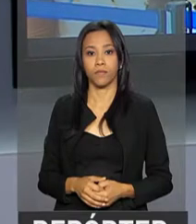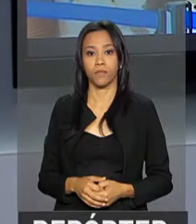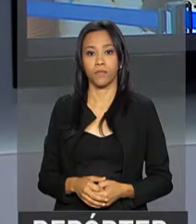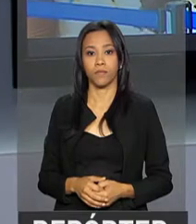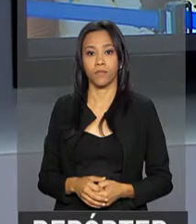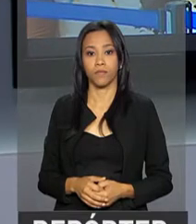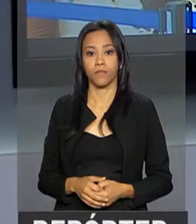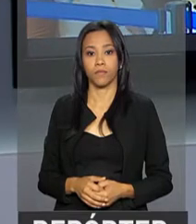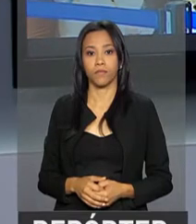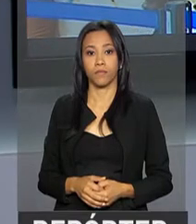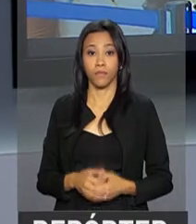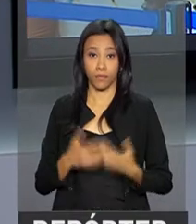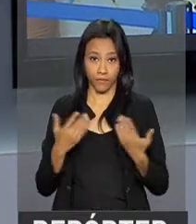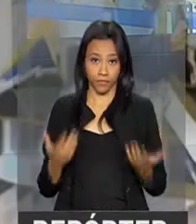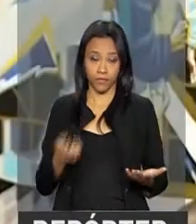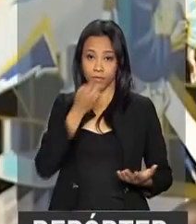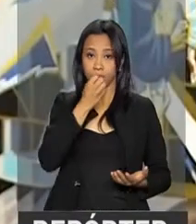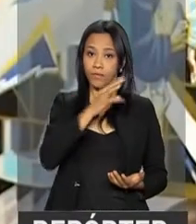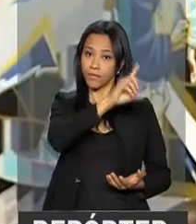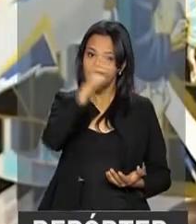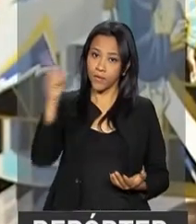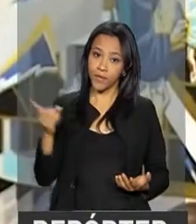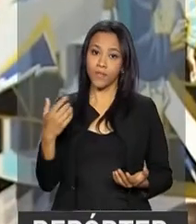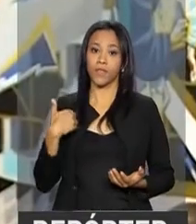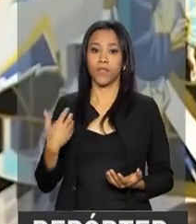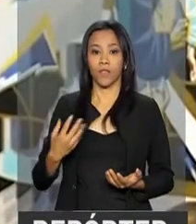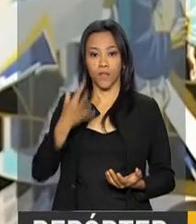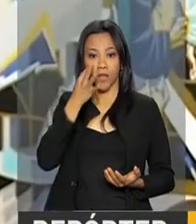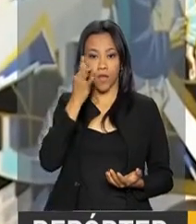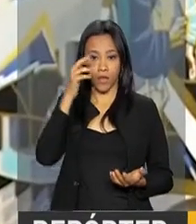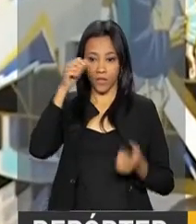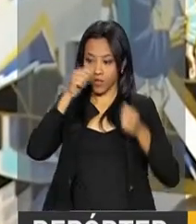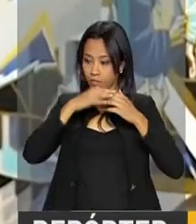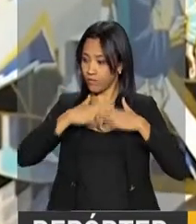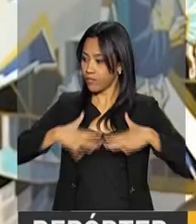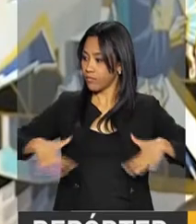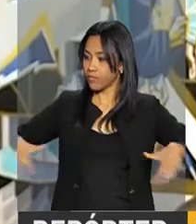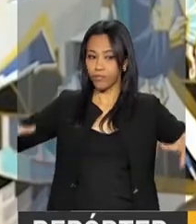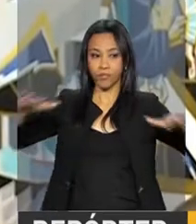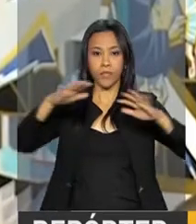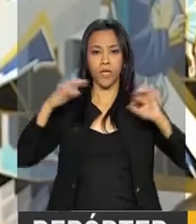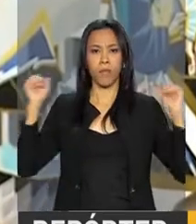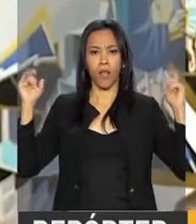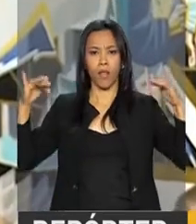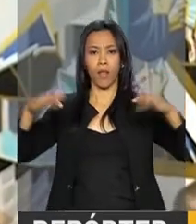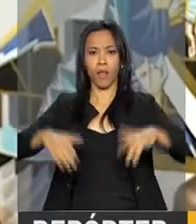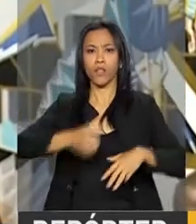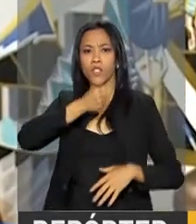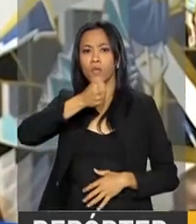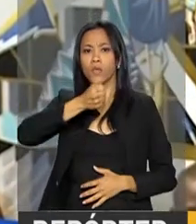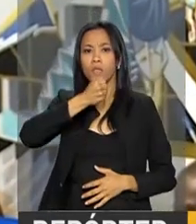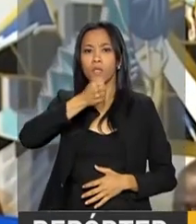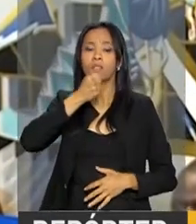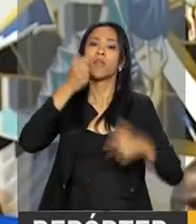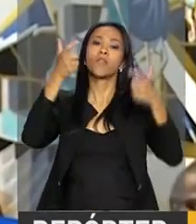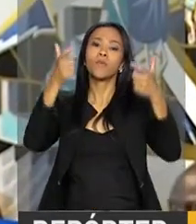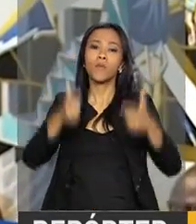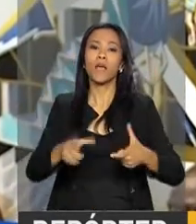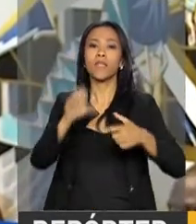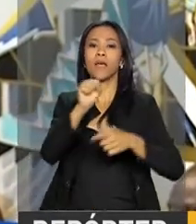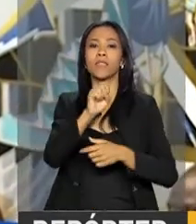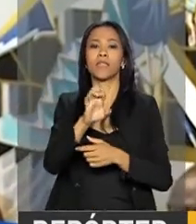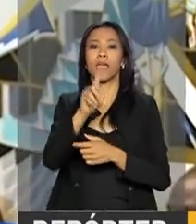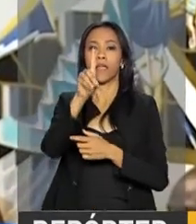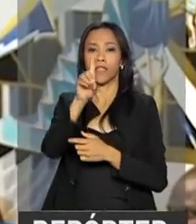Olá, bom dia, Carolina. Eu falo direto aqui da sala onde estão os jornalistas no prédio sede da Organização das